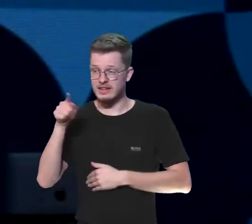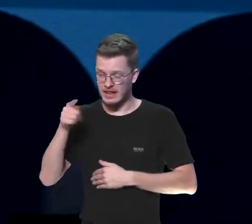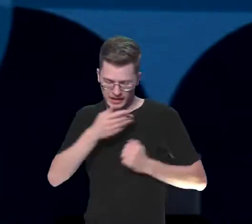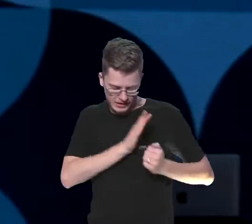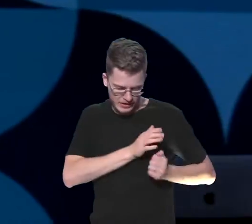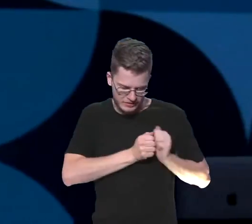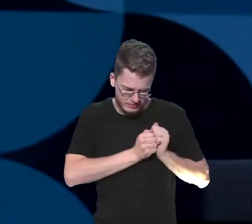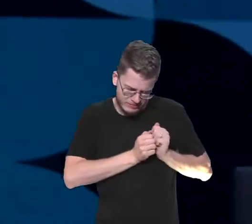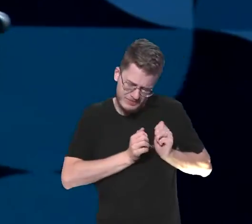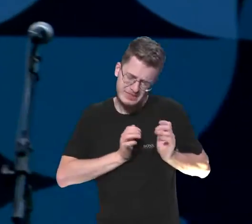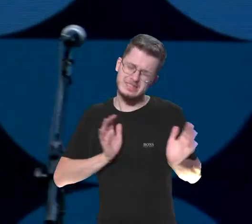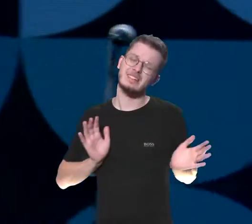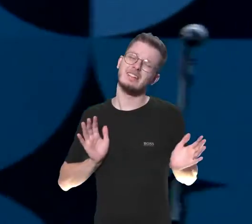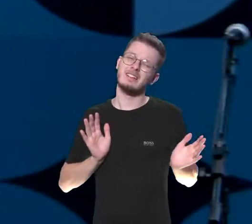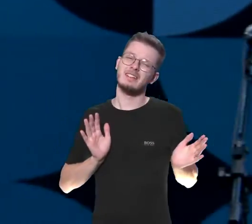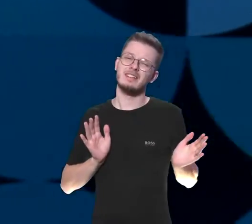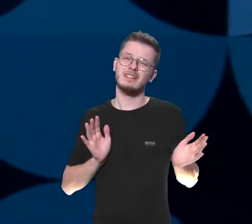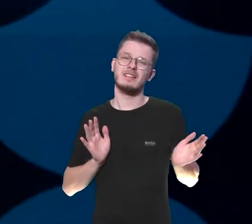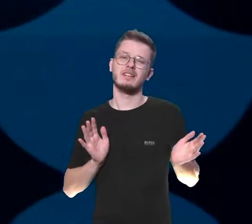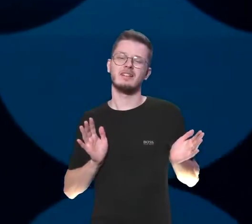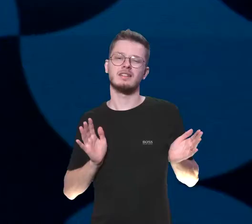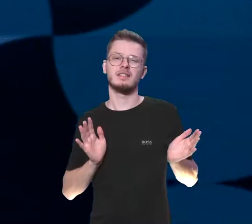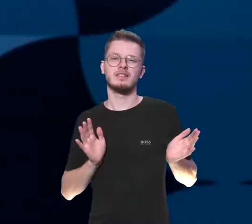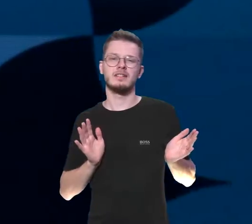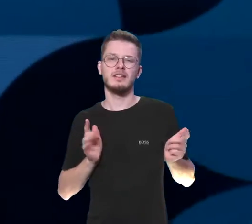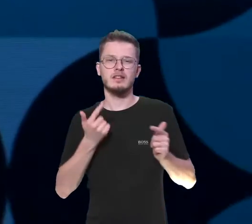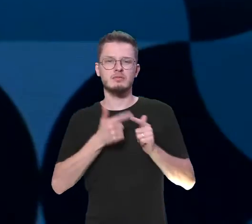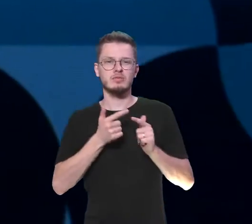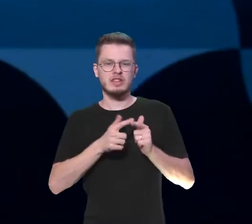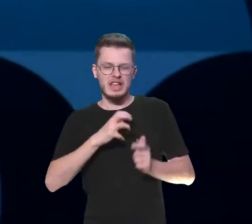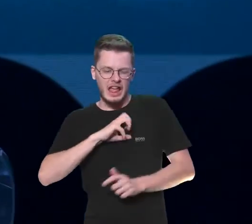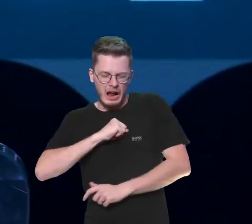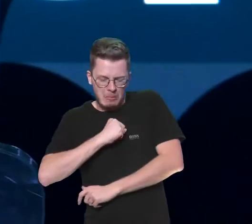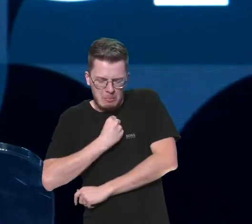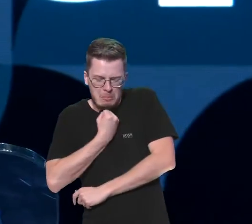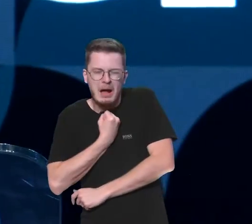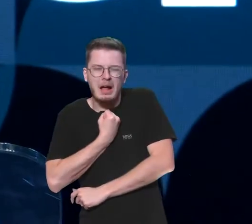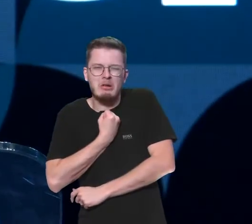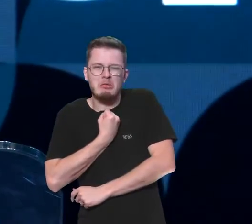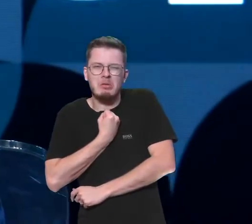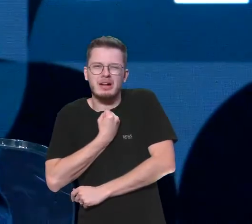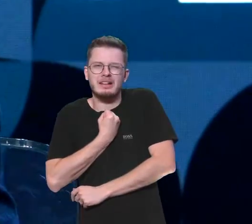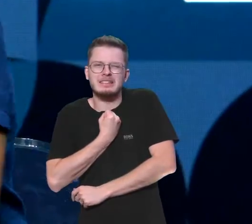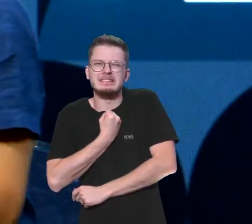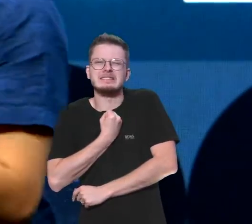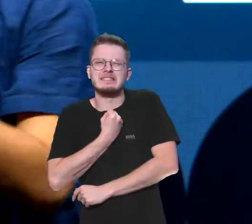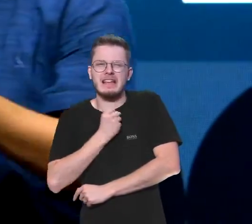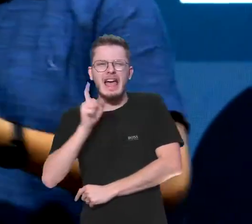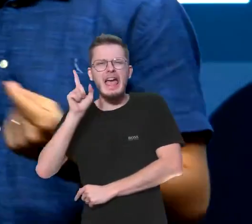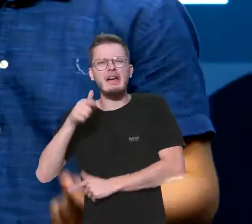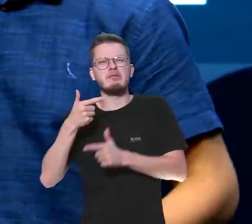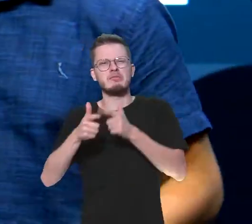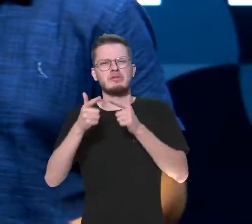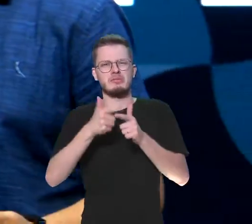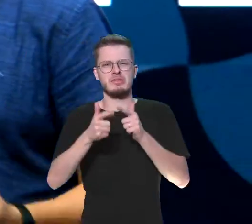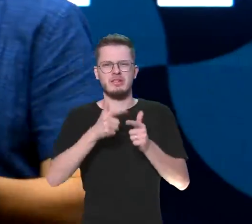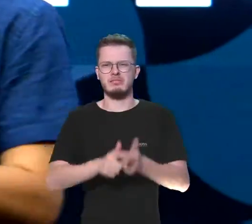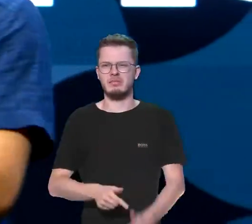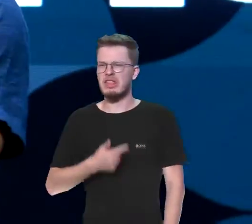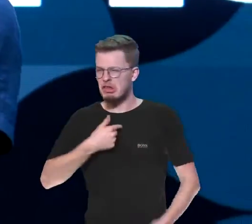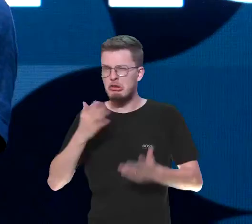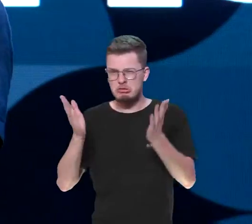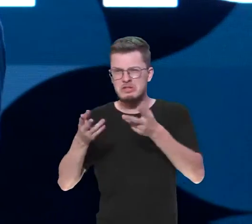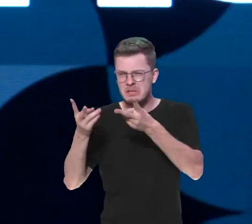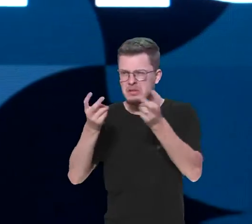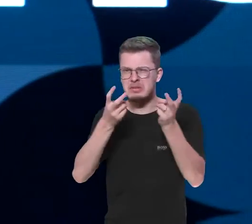coração, porque a mágoa é uma brecha. Eu já cansei de ver gente ficar doente, seja